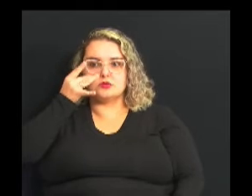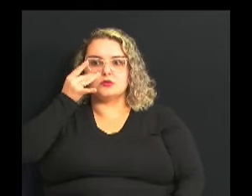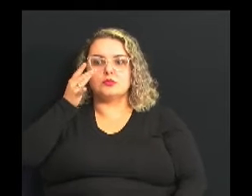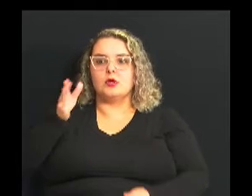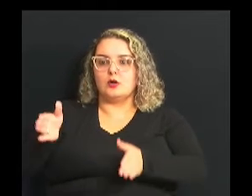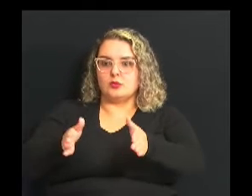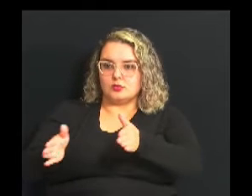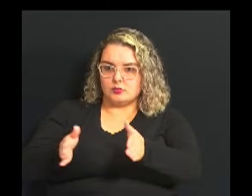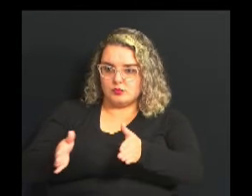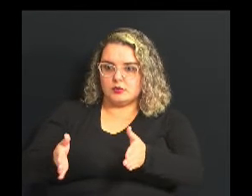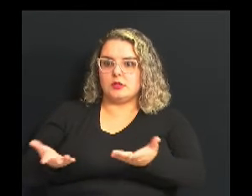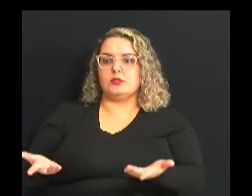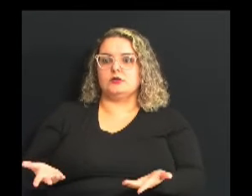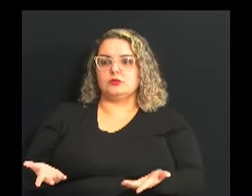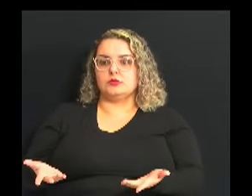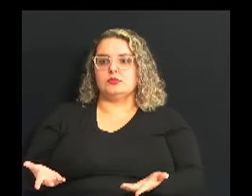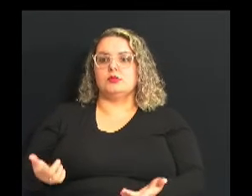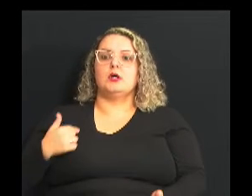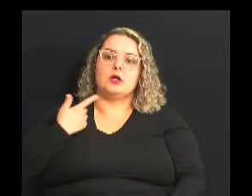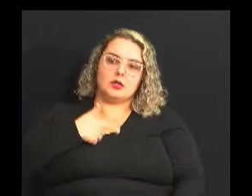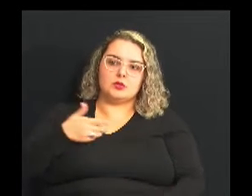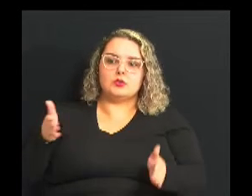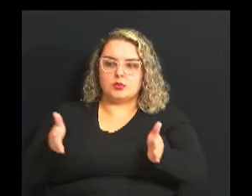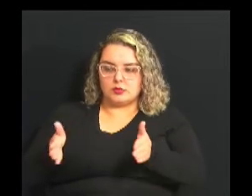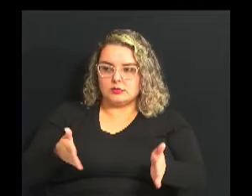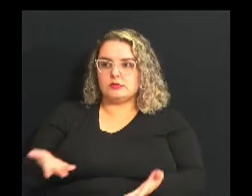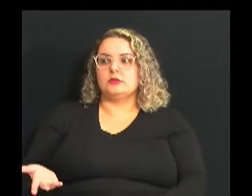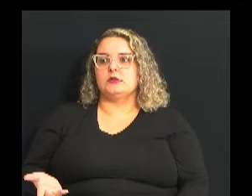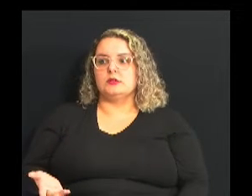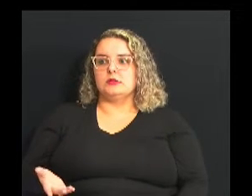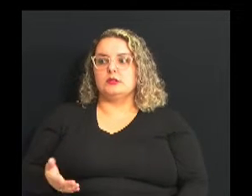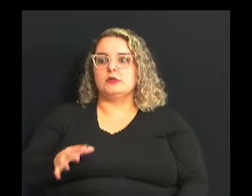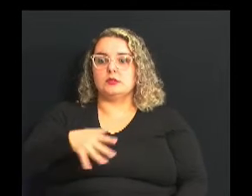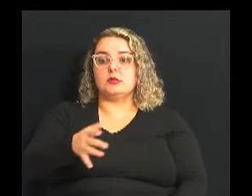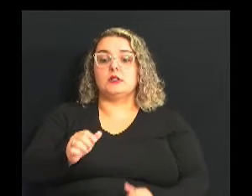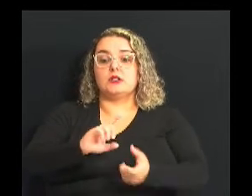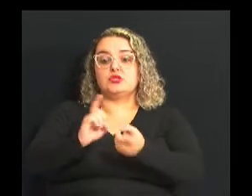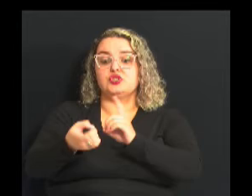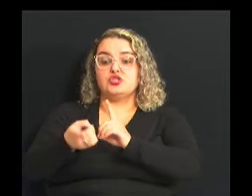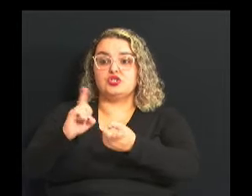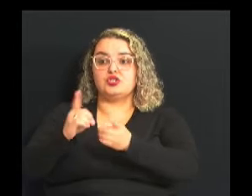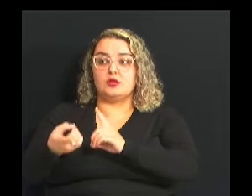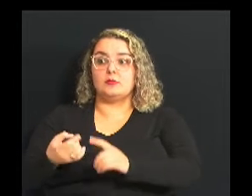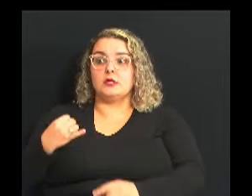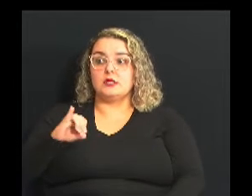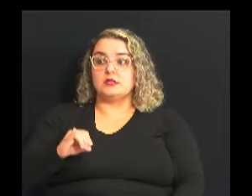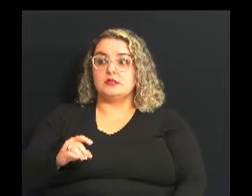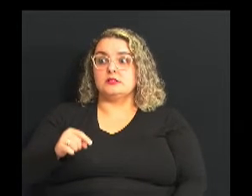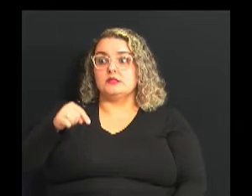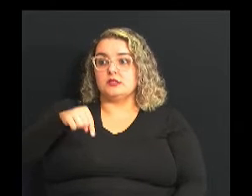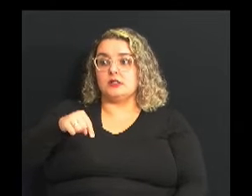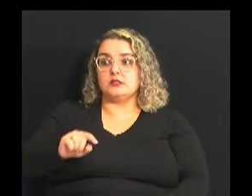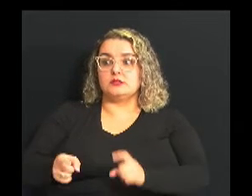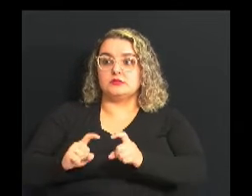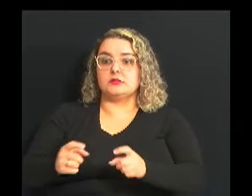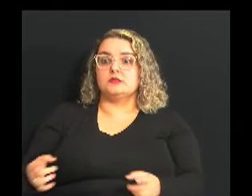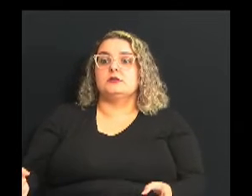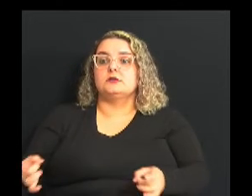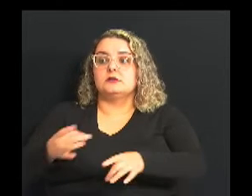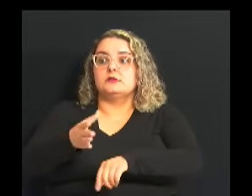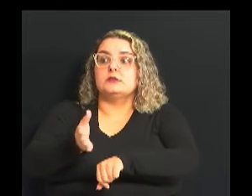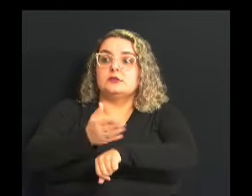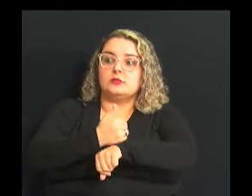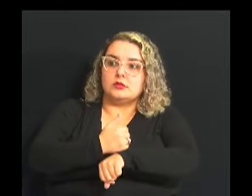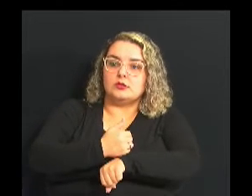momento vai estar a nossa ali, e a grade ela é muito dinâmica. Então, se essa reunião, por exemplo, termina antes da hora